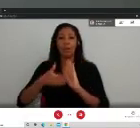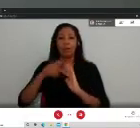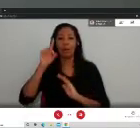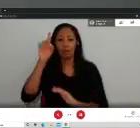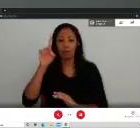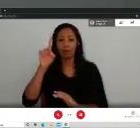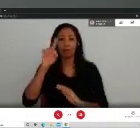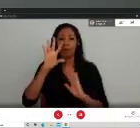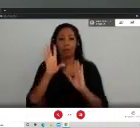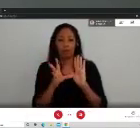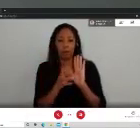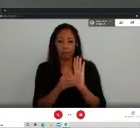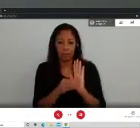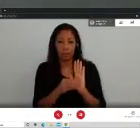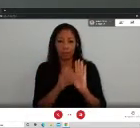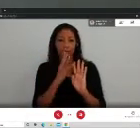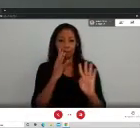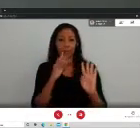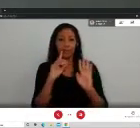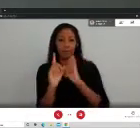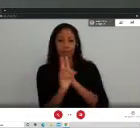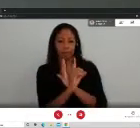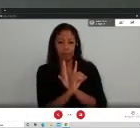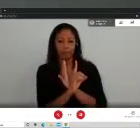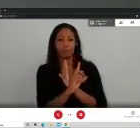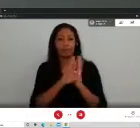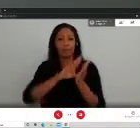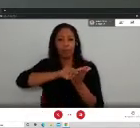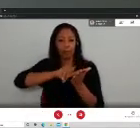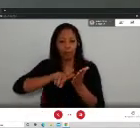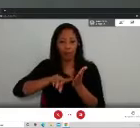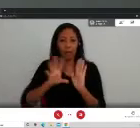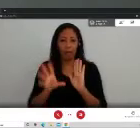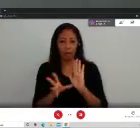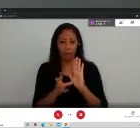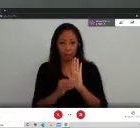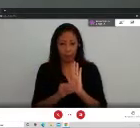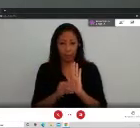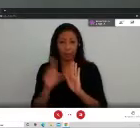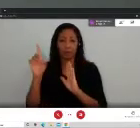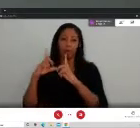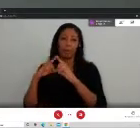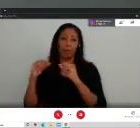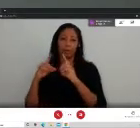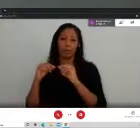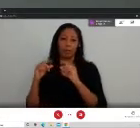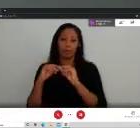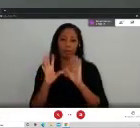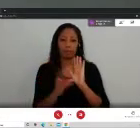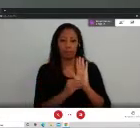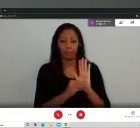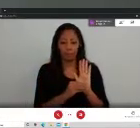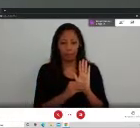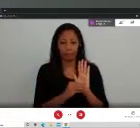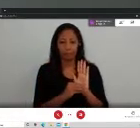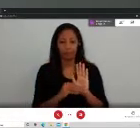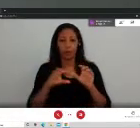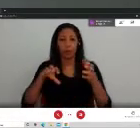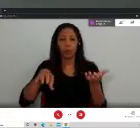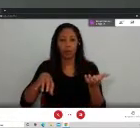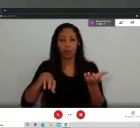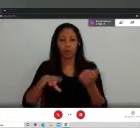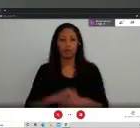plano, no plano de vacinação. Claro, é um desejo nosso que todos nós queremos sim que a Guarda e a Polícia